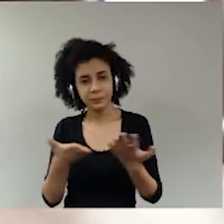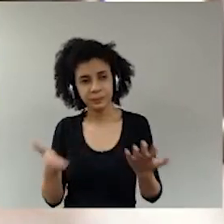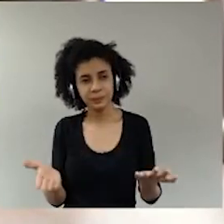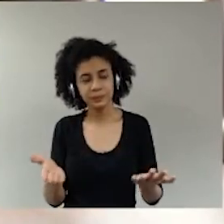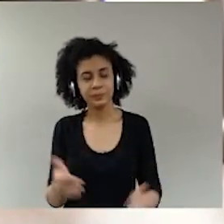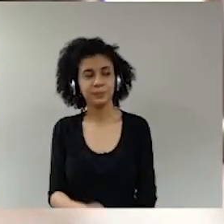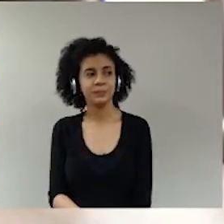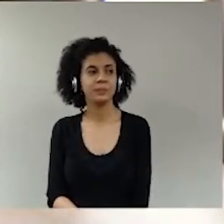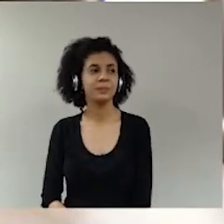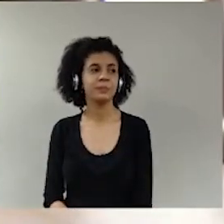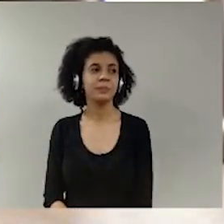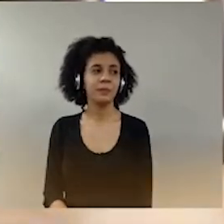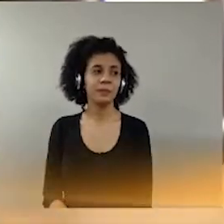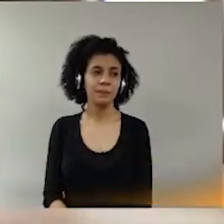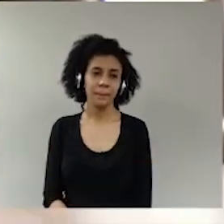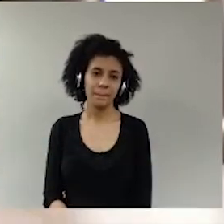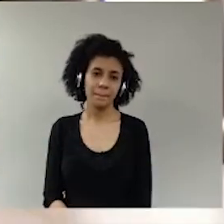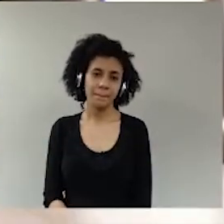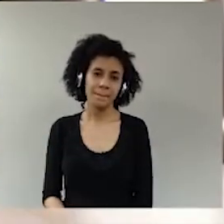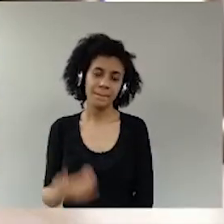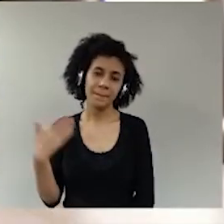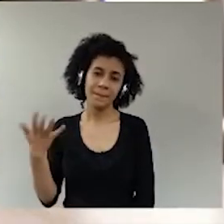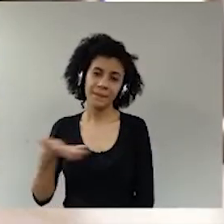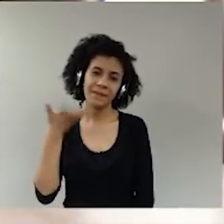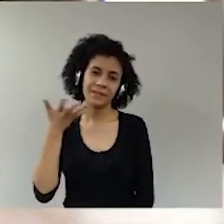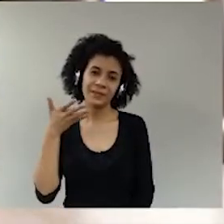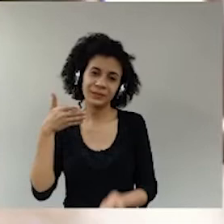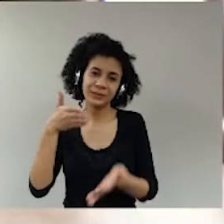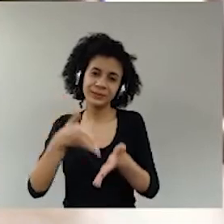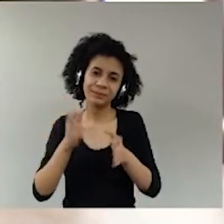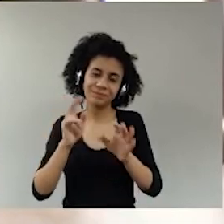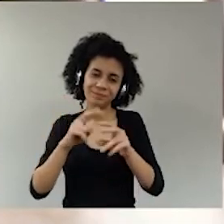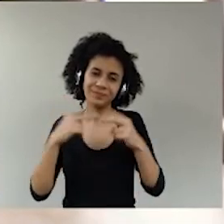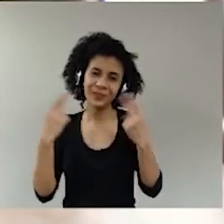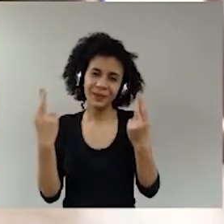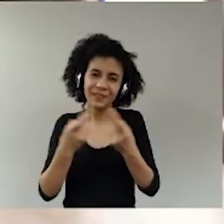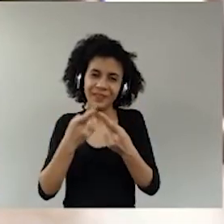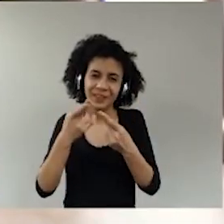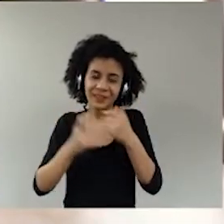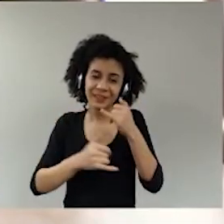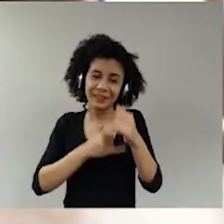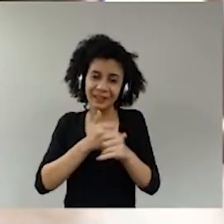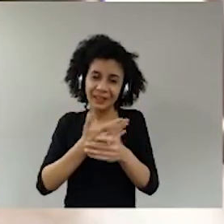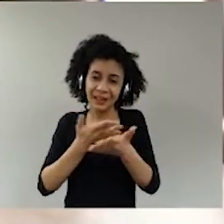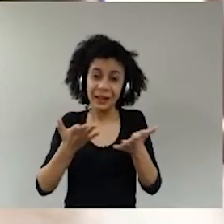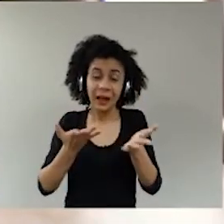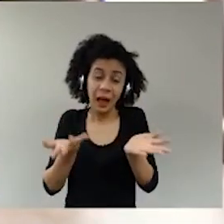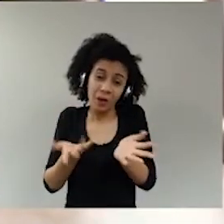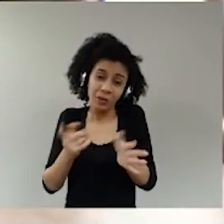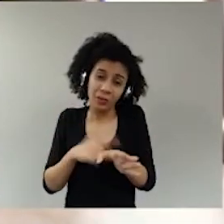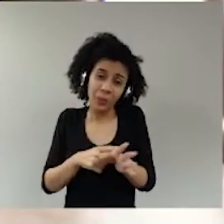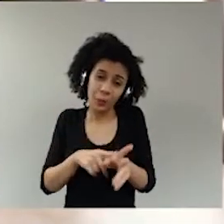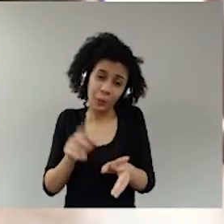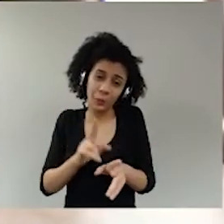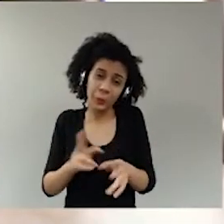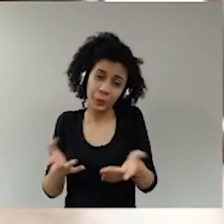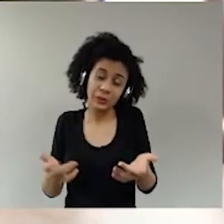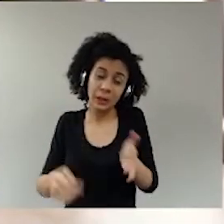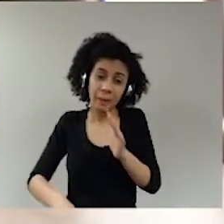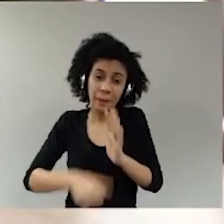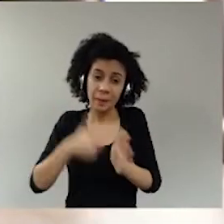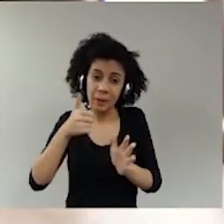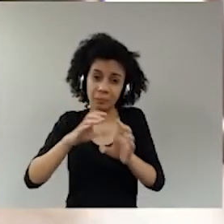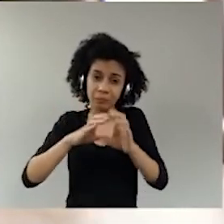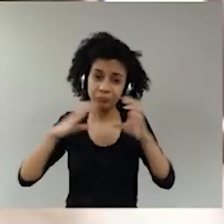aqui de videoconferência, mas é o que a gente tem para agora nesse congresso, nesse primeiro